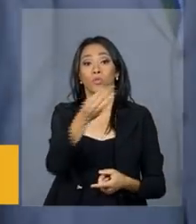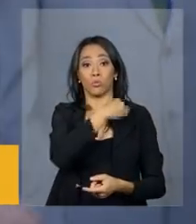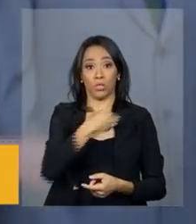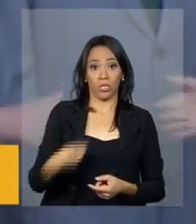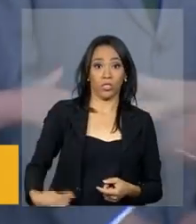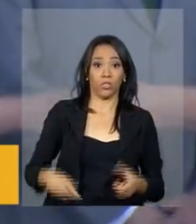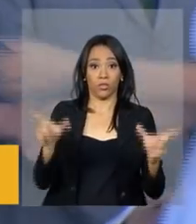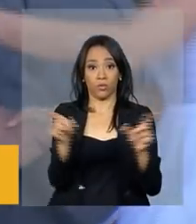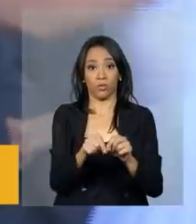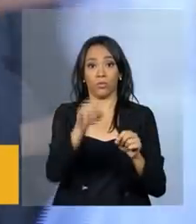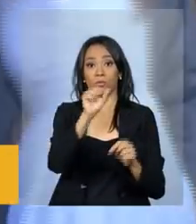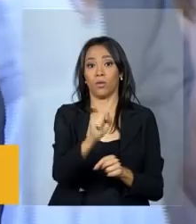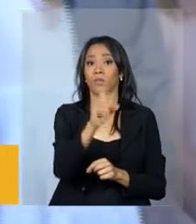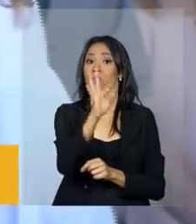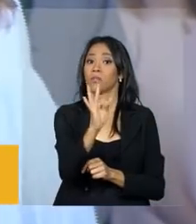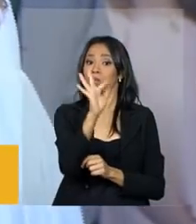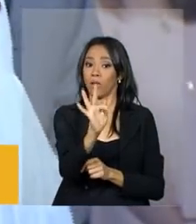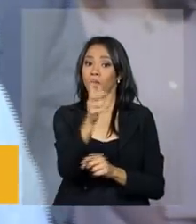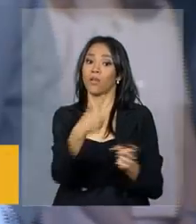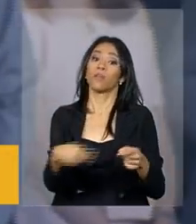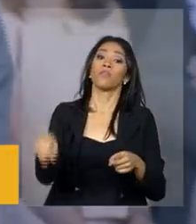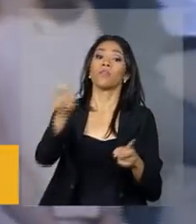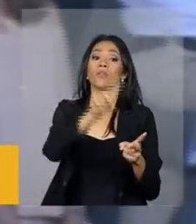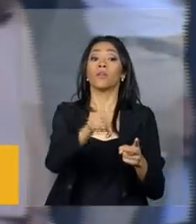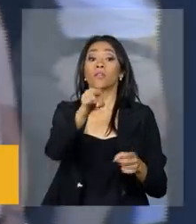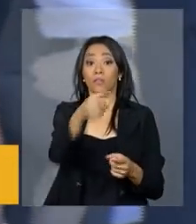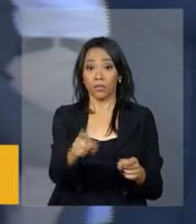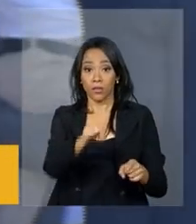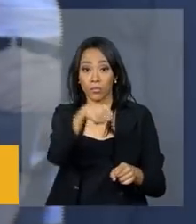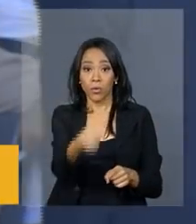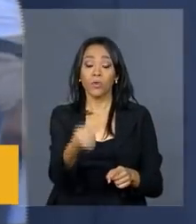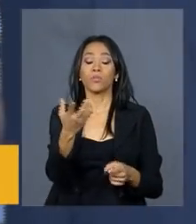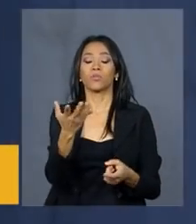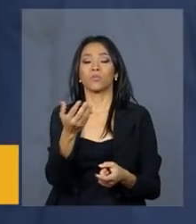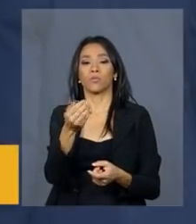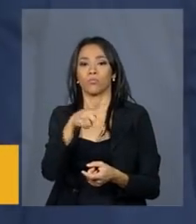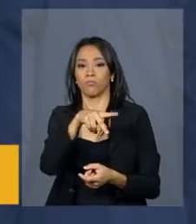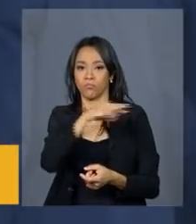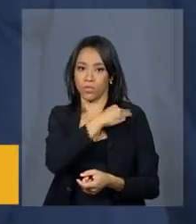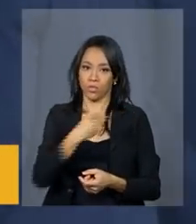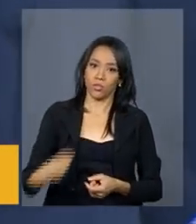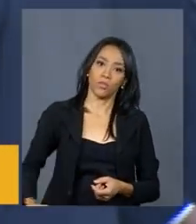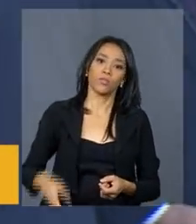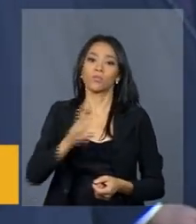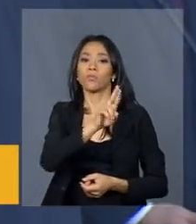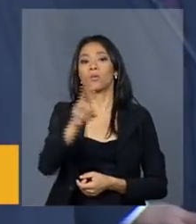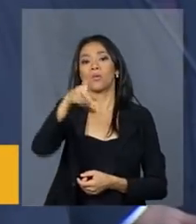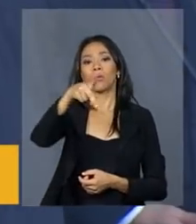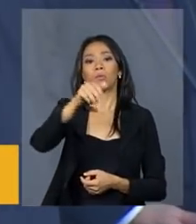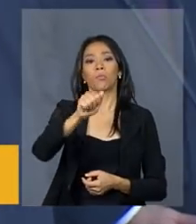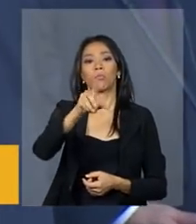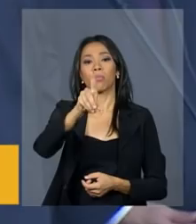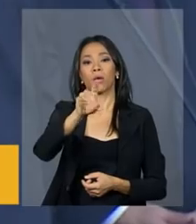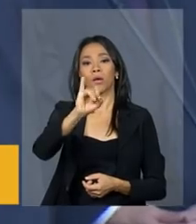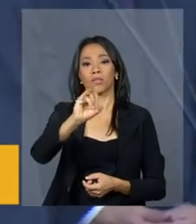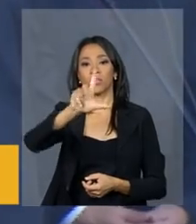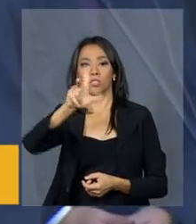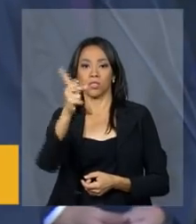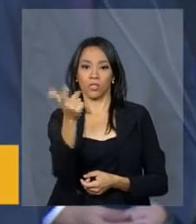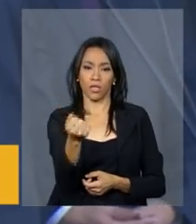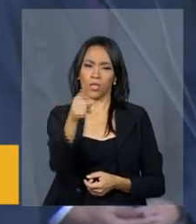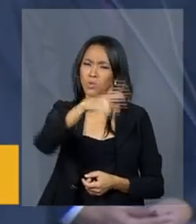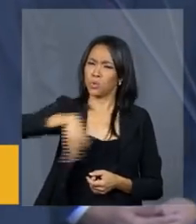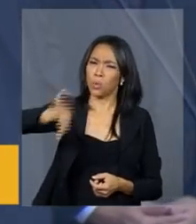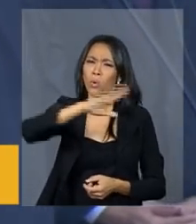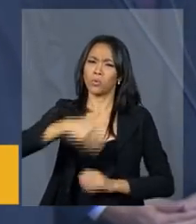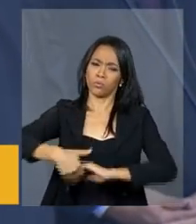Supremo Tribunal Federal, ministro Eliseu Padilha, todos no palanque, recebendo os cumprimentos, então, do presidente